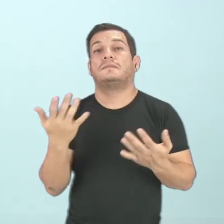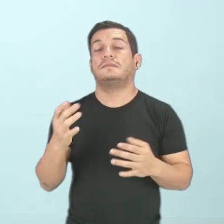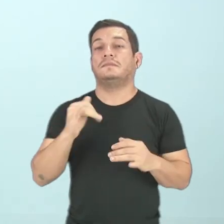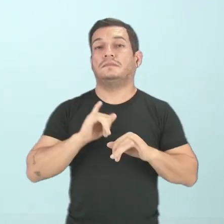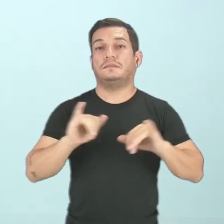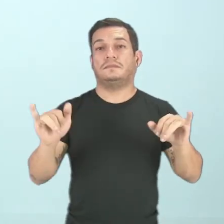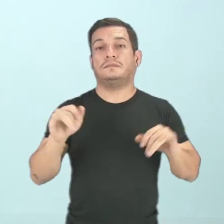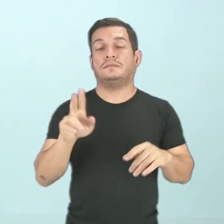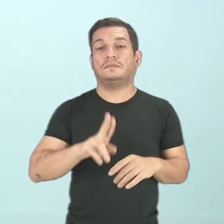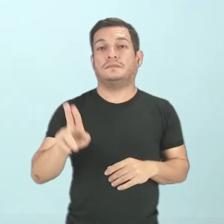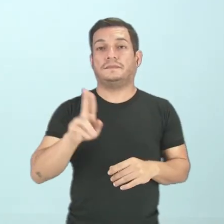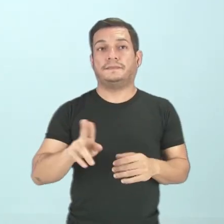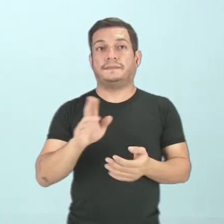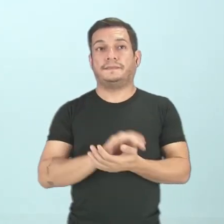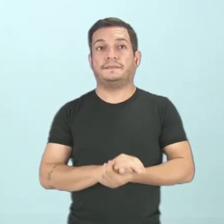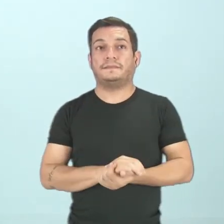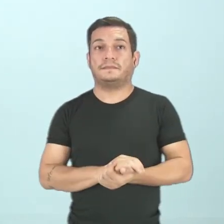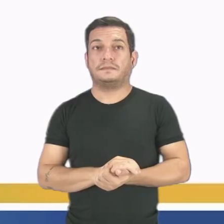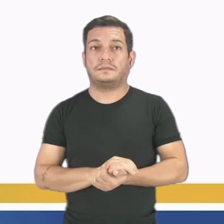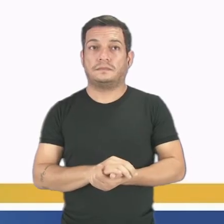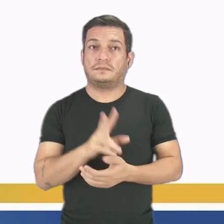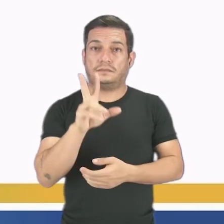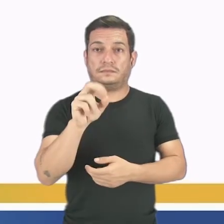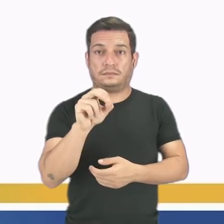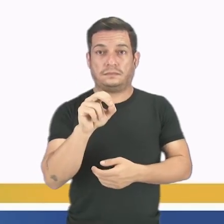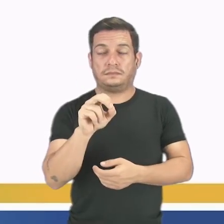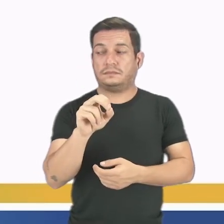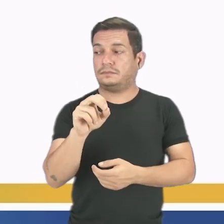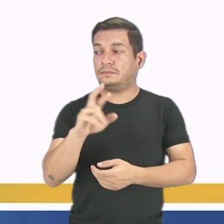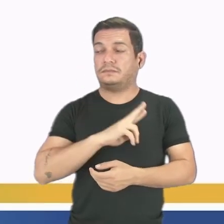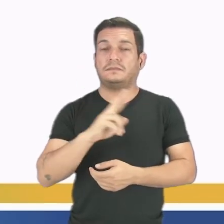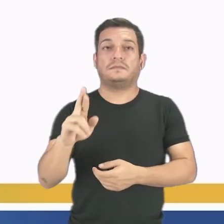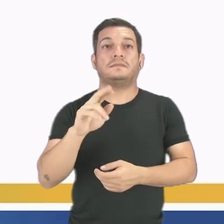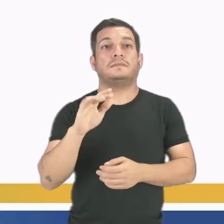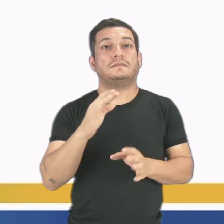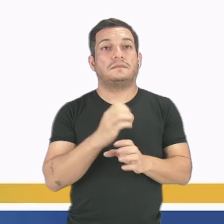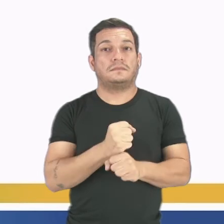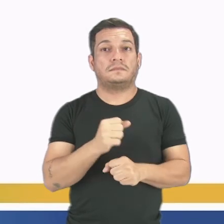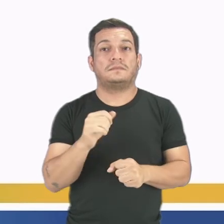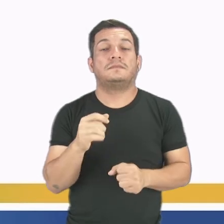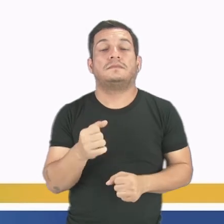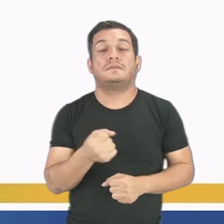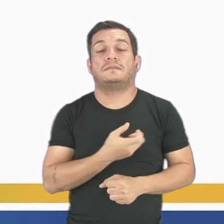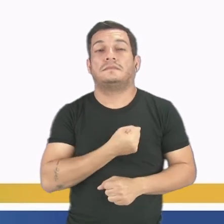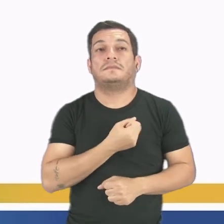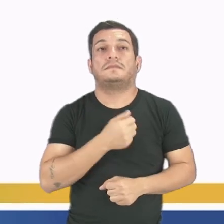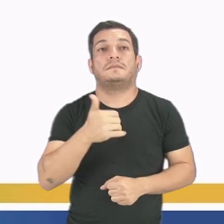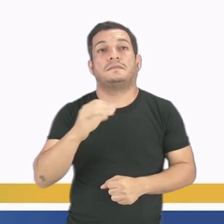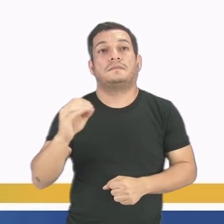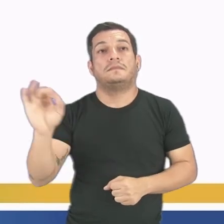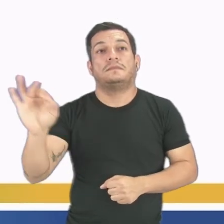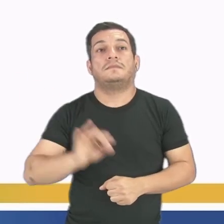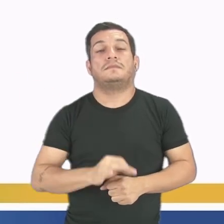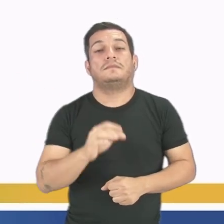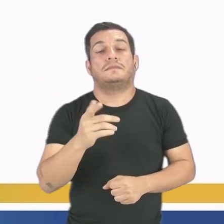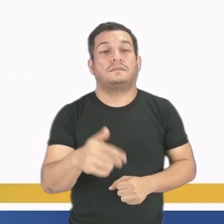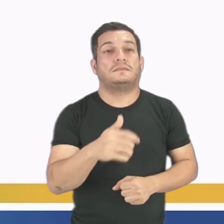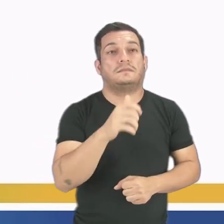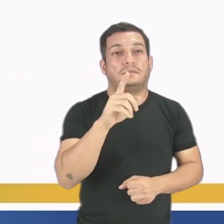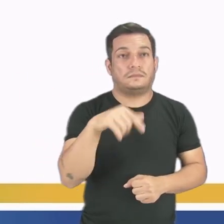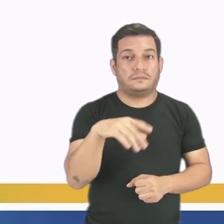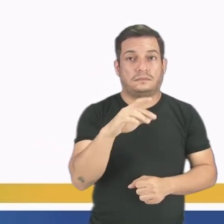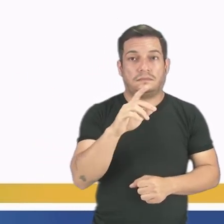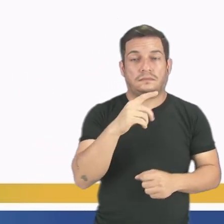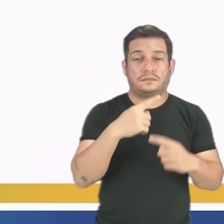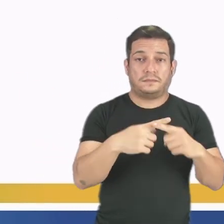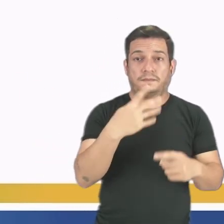dados utilizar aí nesse caso? Você vai pegar o 50, que representa o total de números, ele equivale a 100%, e no caso, aqueles